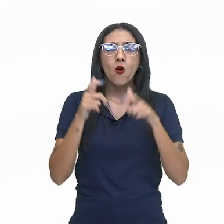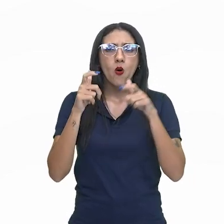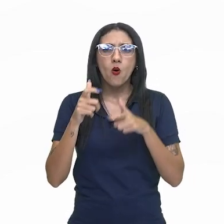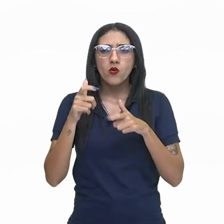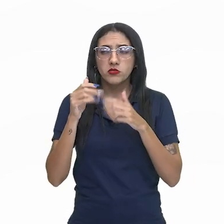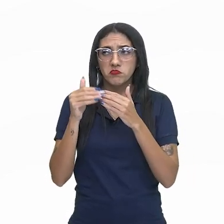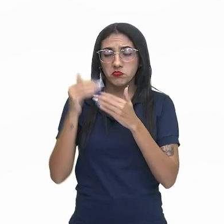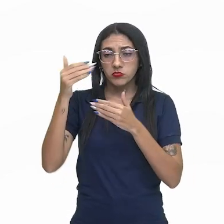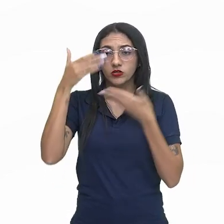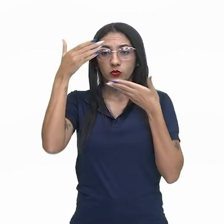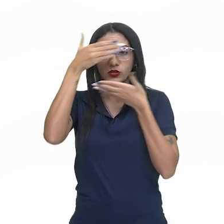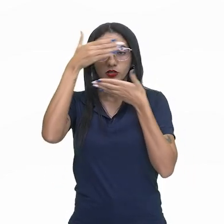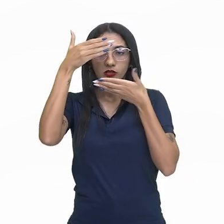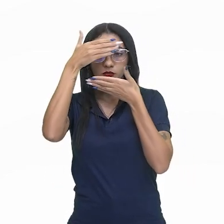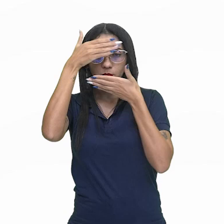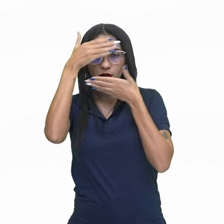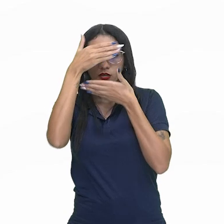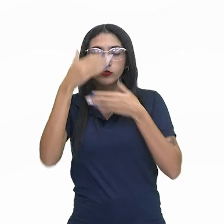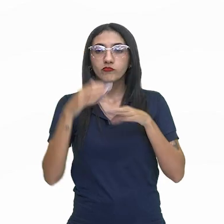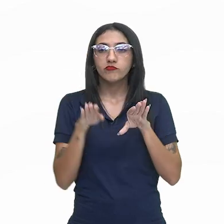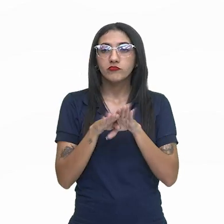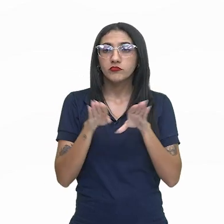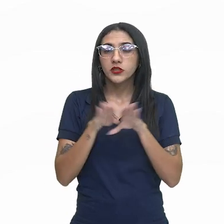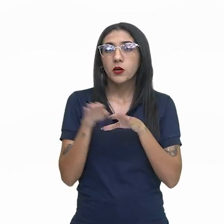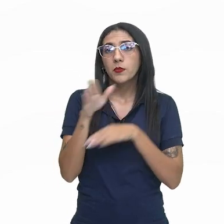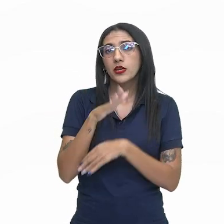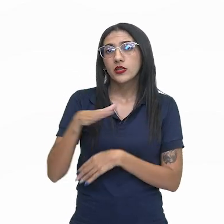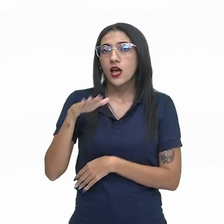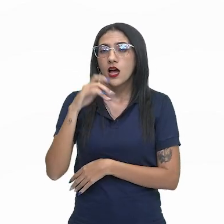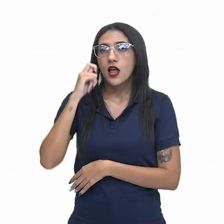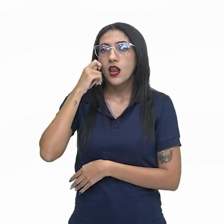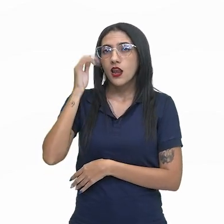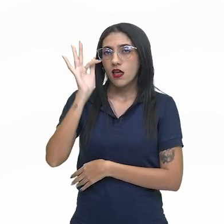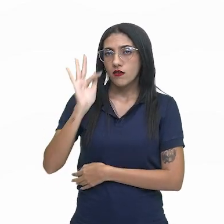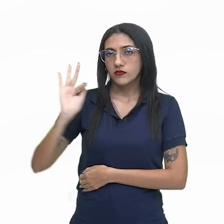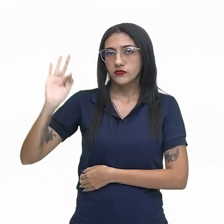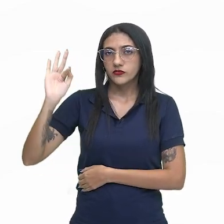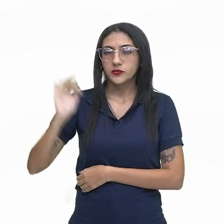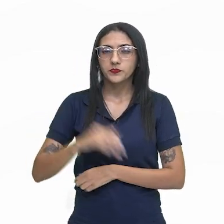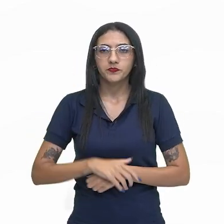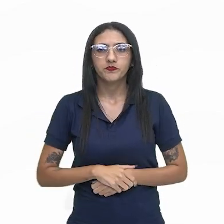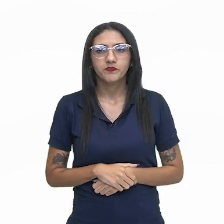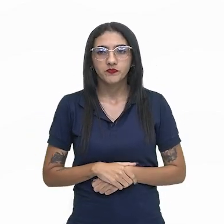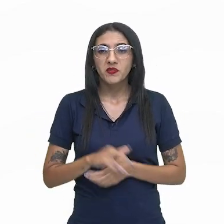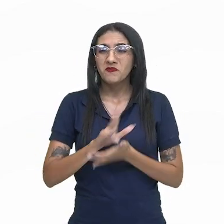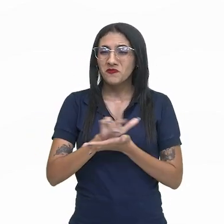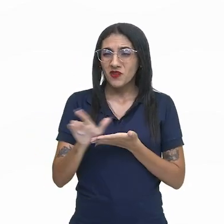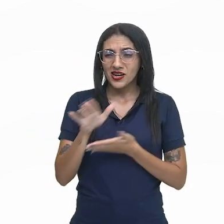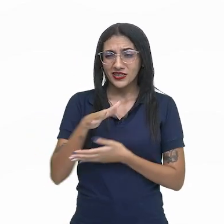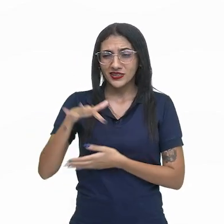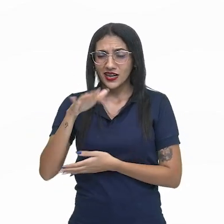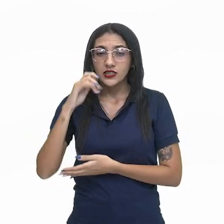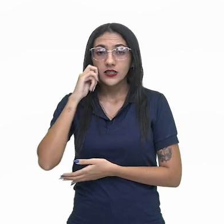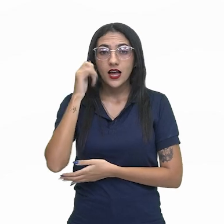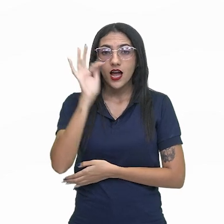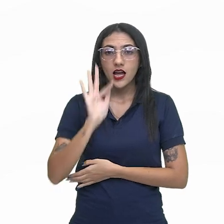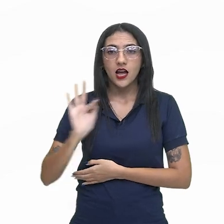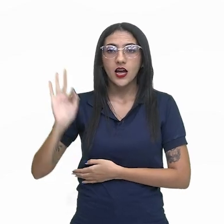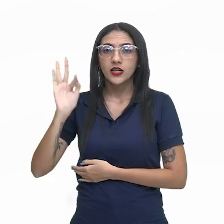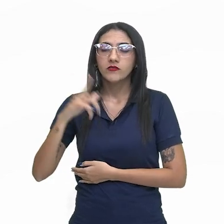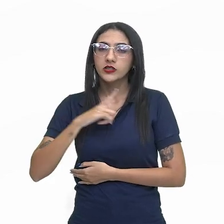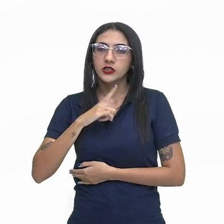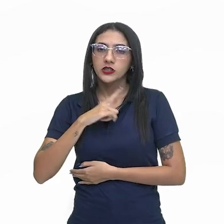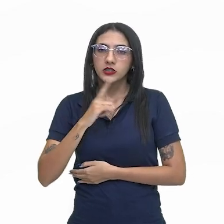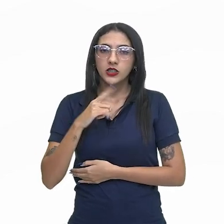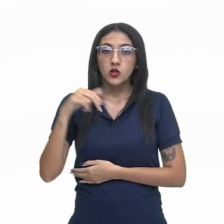Oriente Médio e também no continente africano. Em muitos países do continente africano que estão inseridos ali